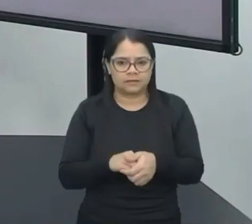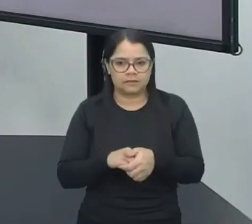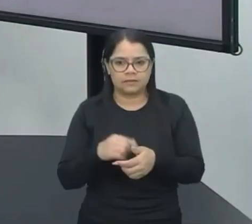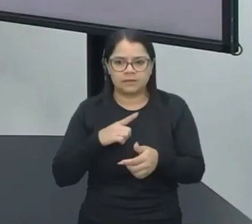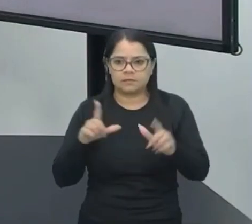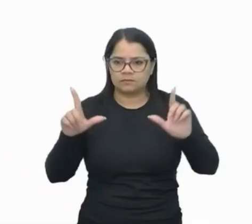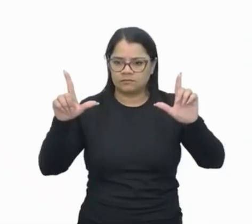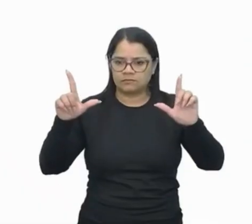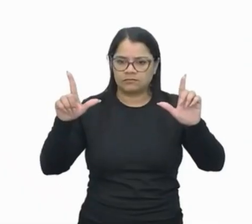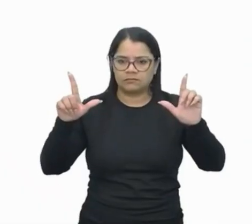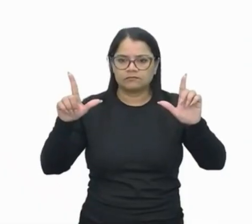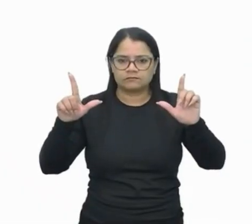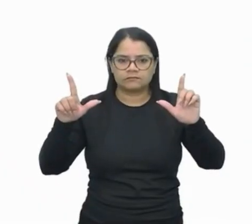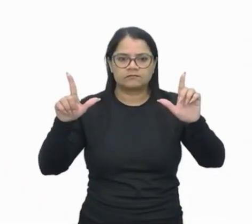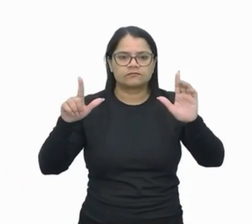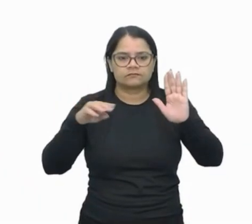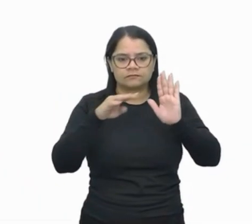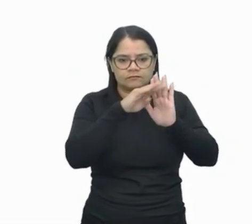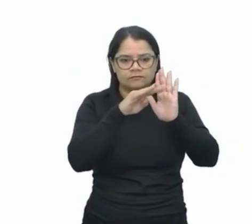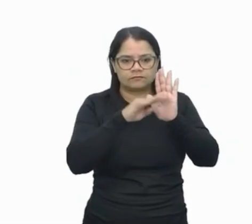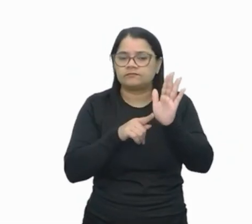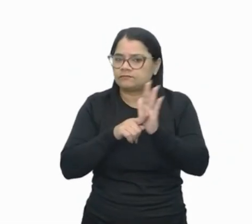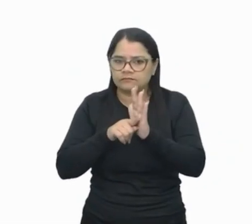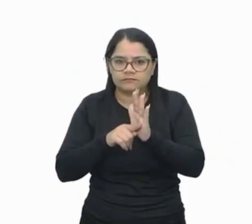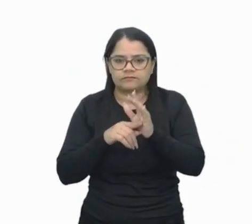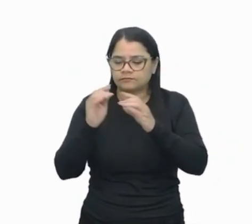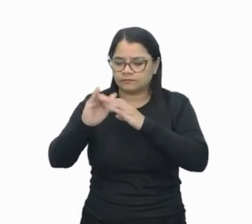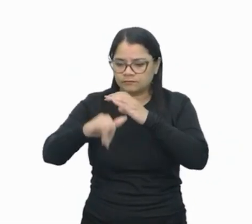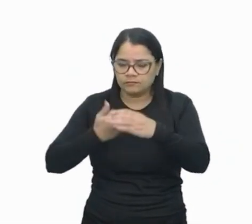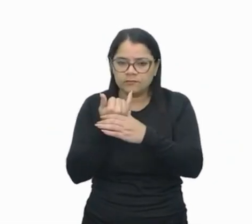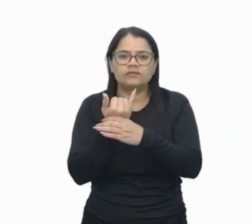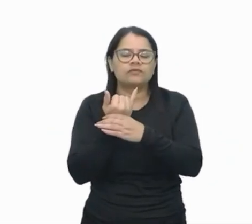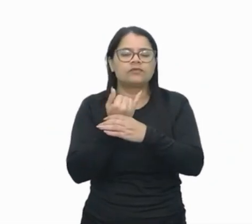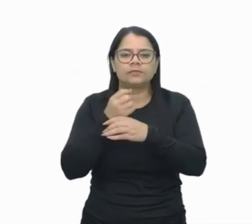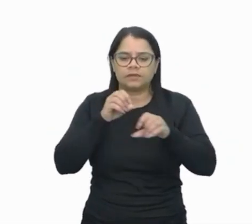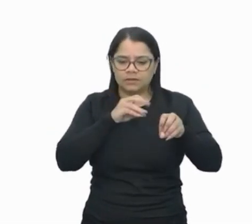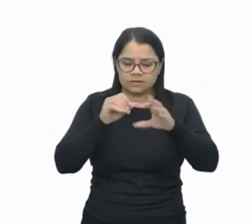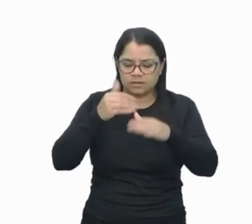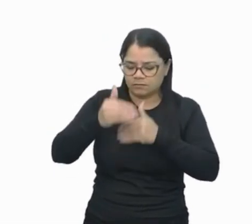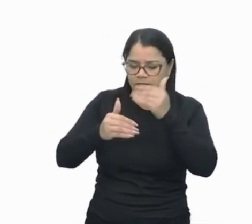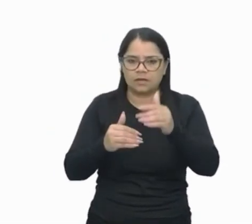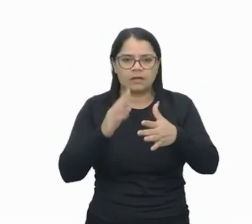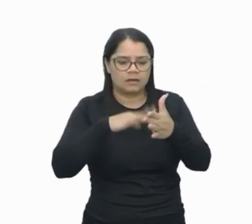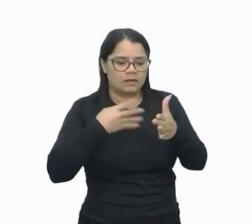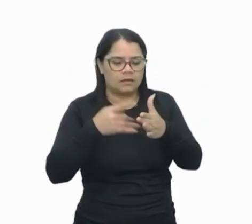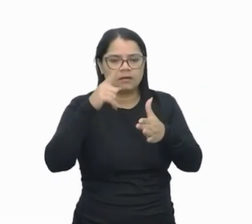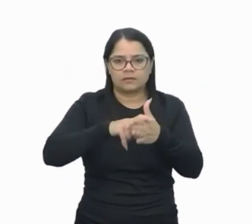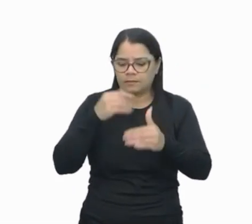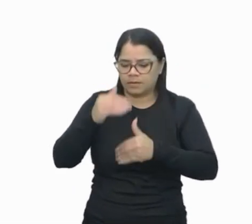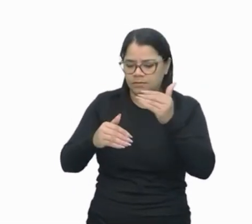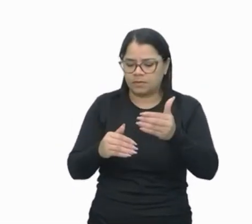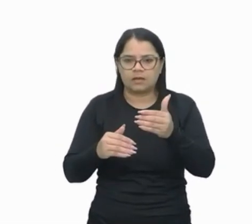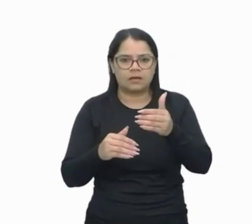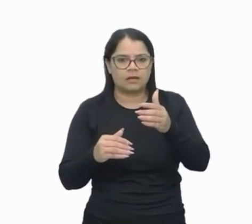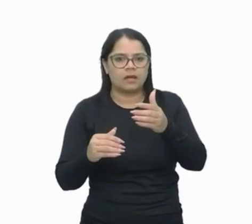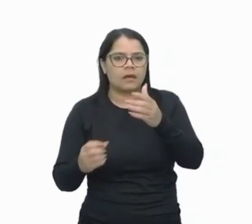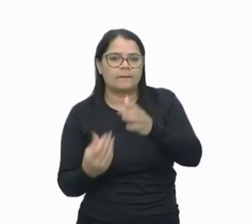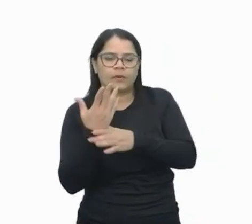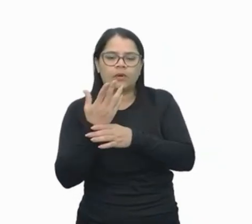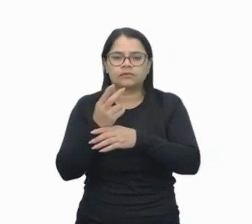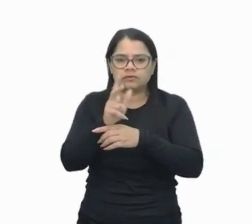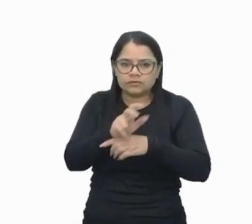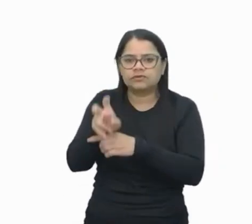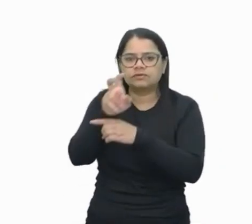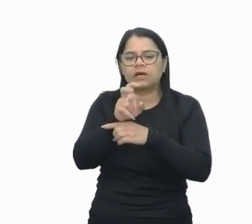temos as playlists com os tutoriais lá do YouTube, que ensinam passo a passo a parte da programação, passo a passo a parte da prototipagem